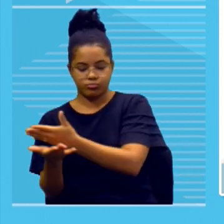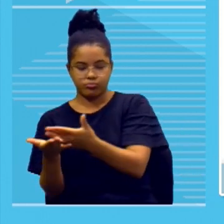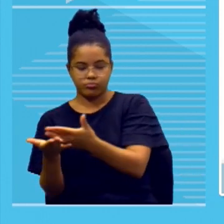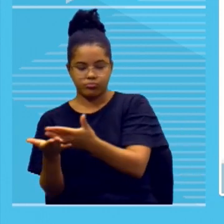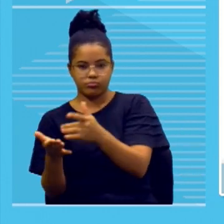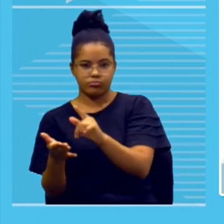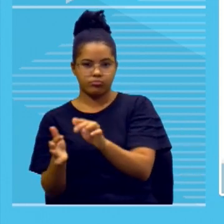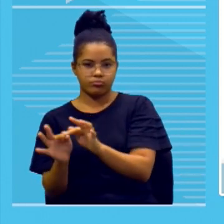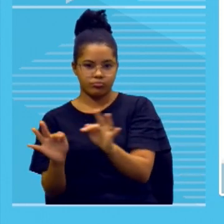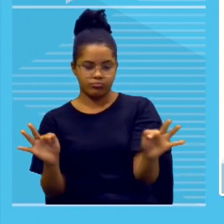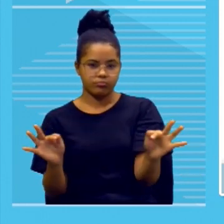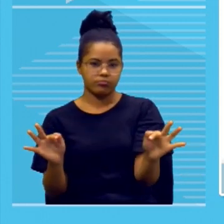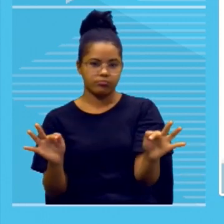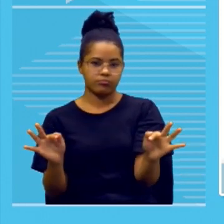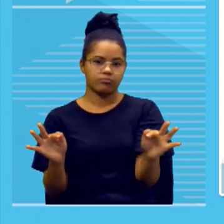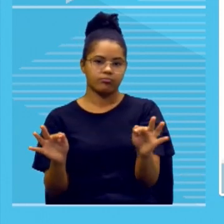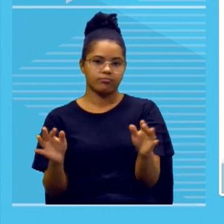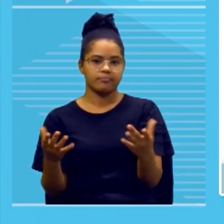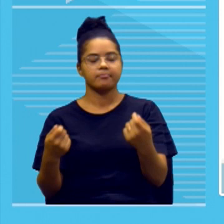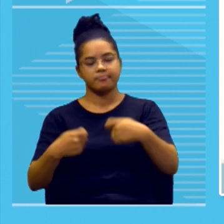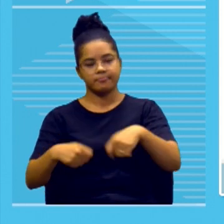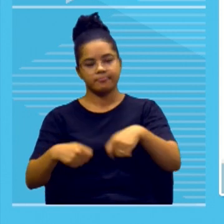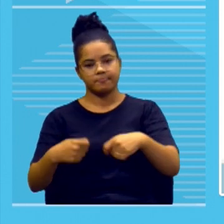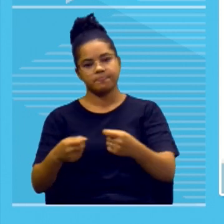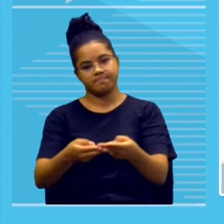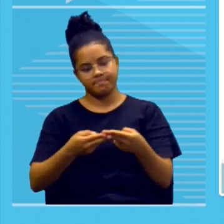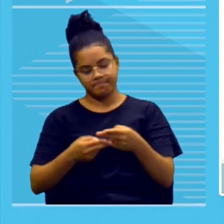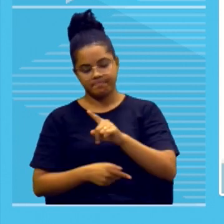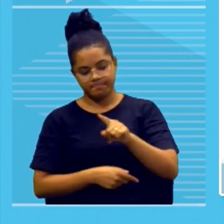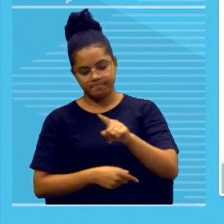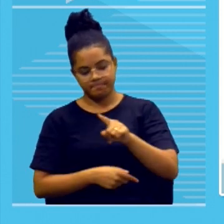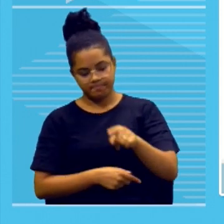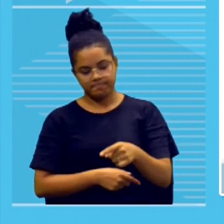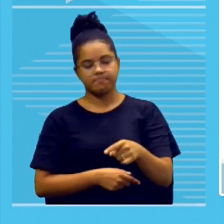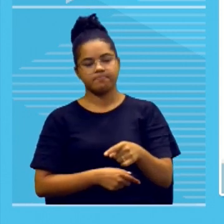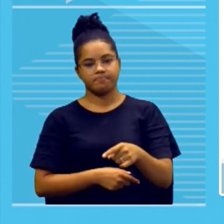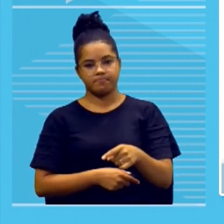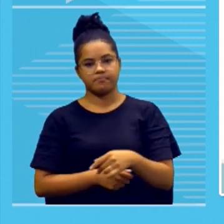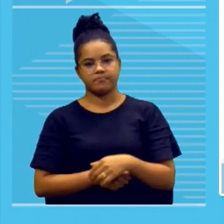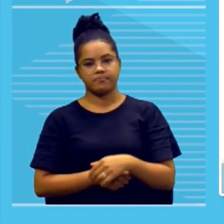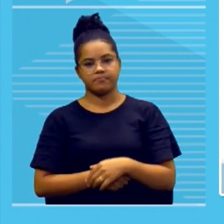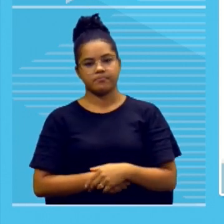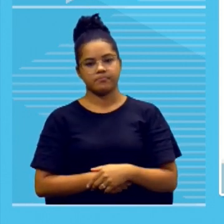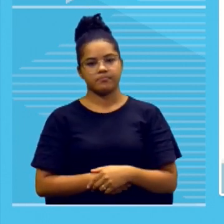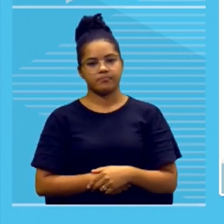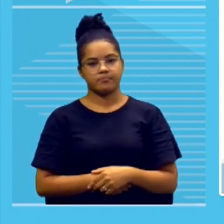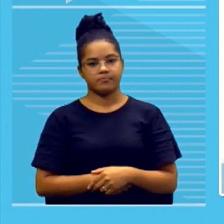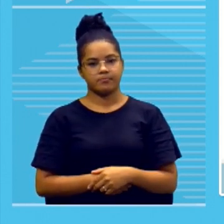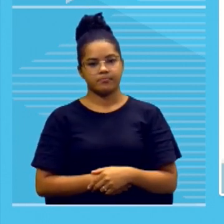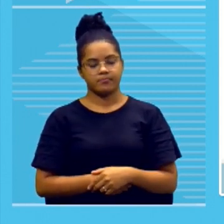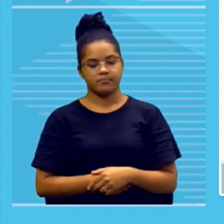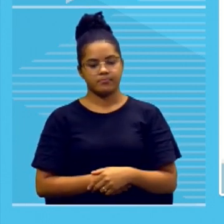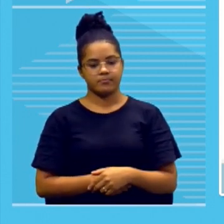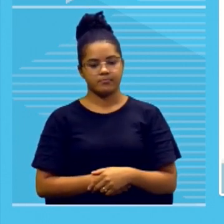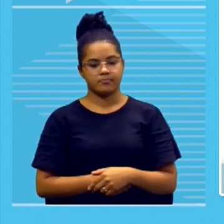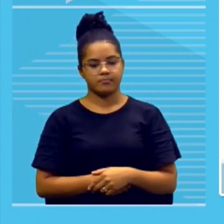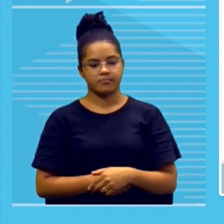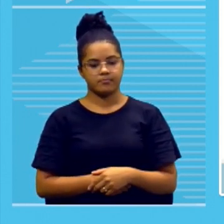três palavras ou mais, virgule. Com uma palavra, com duas, é opcional.